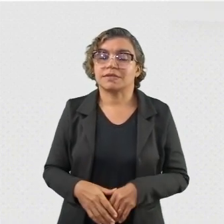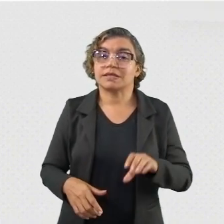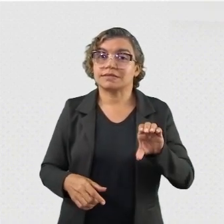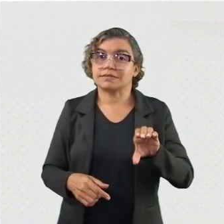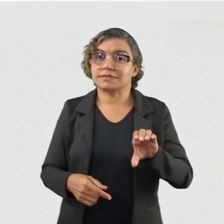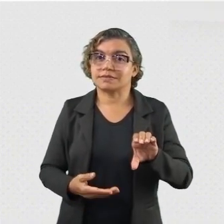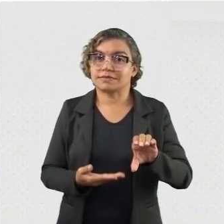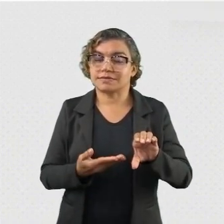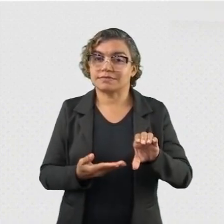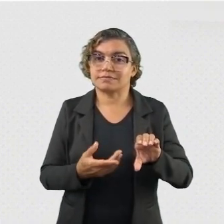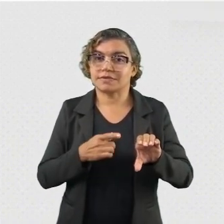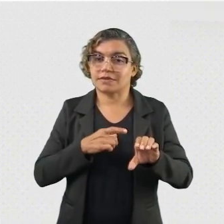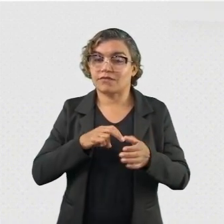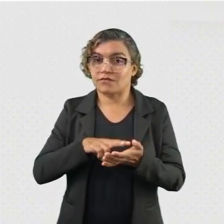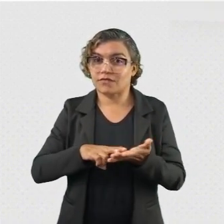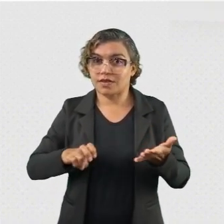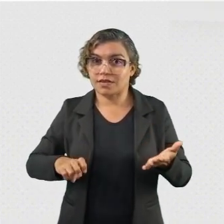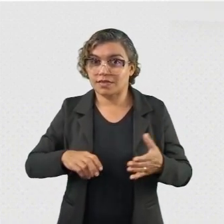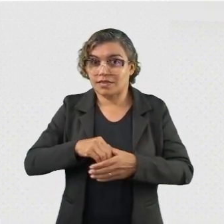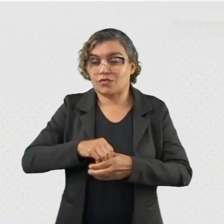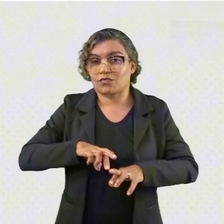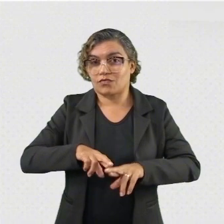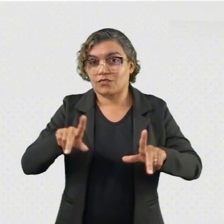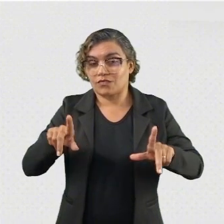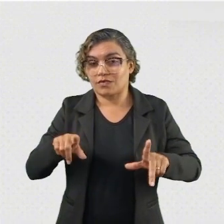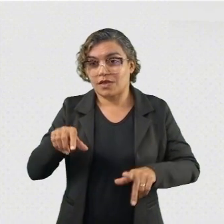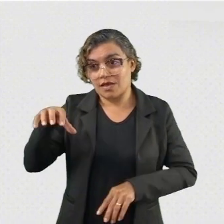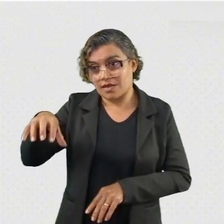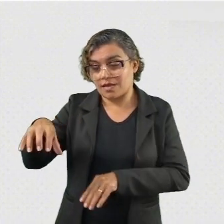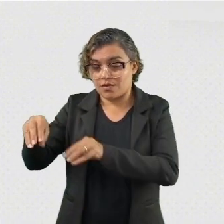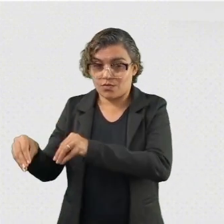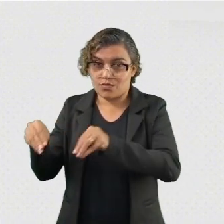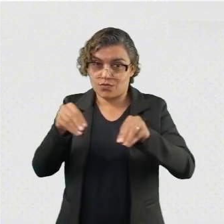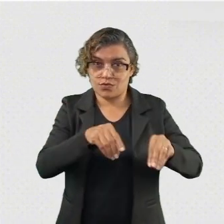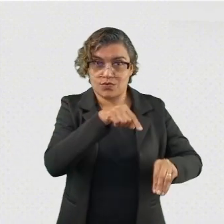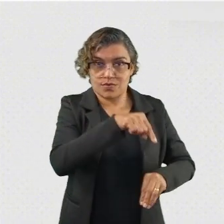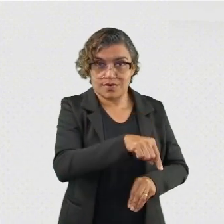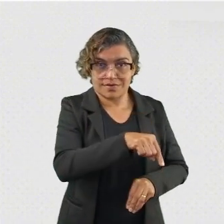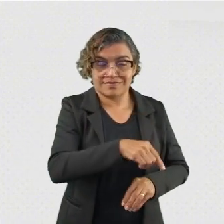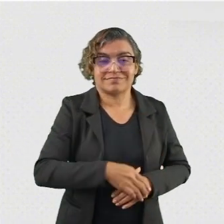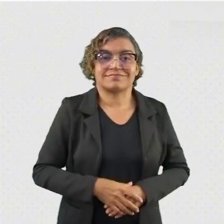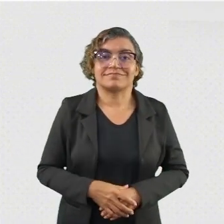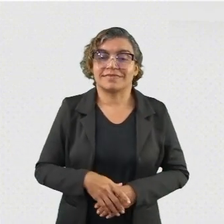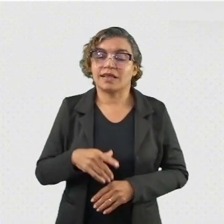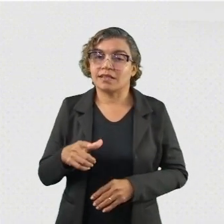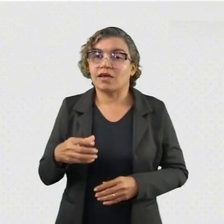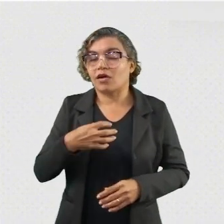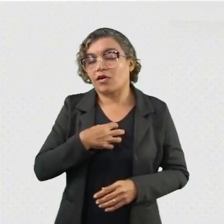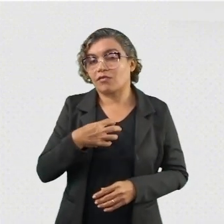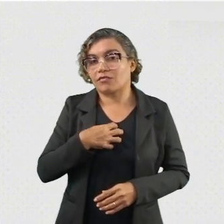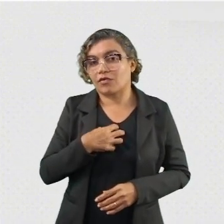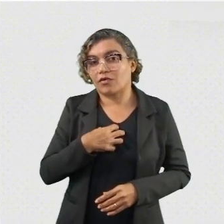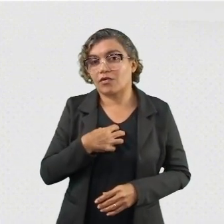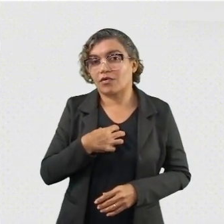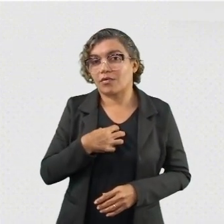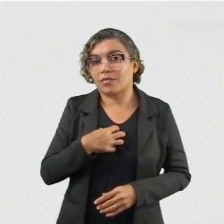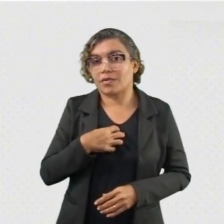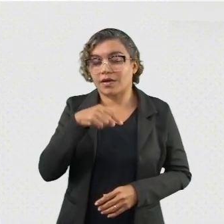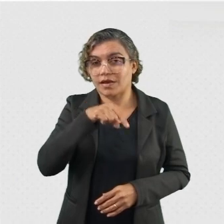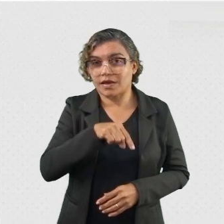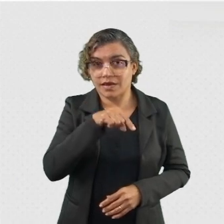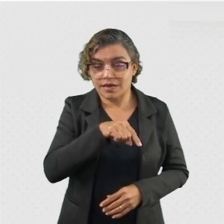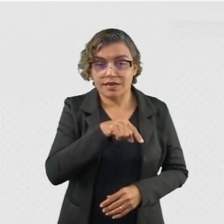nesse vocabulário do britânico, que se mudou de Londres para Nova York, e a forma que um nativo